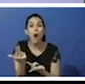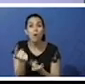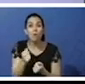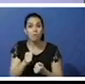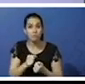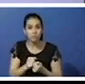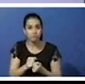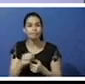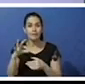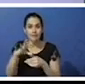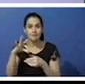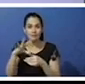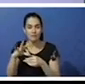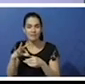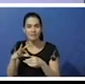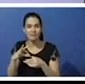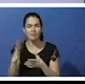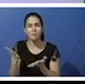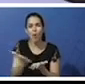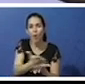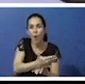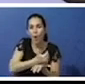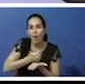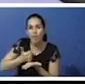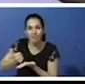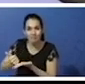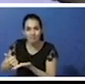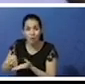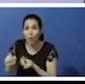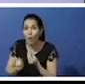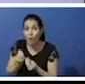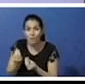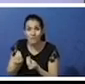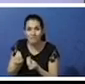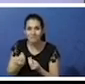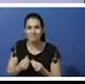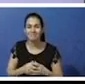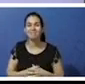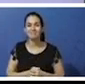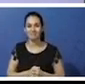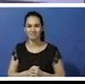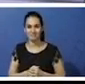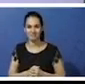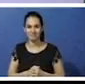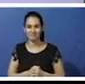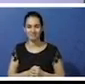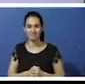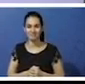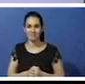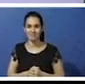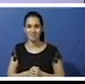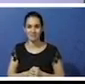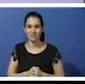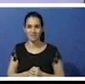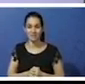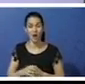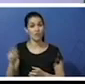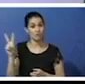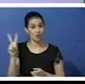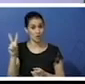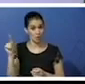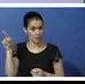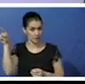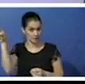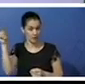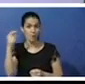as sementes colhidas para cada uma das meninas. Então, vamos lá, tá? Eu pus a